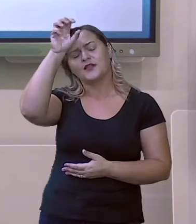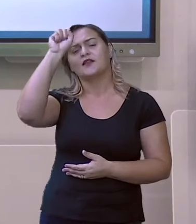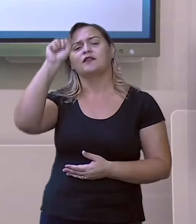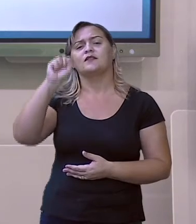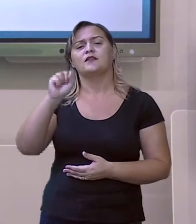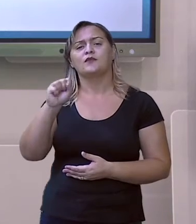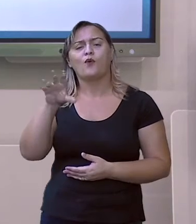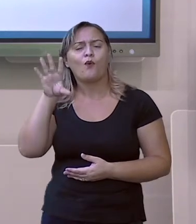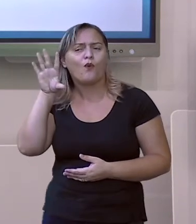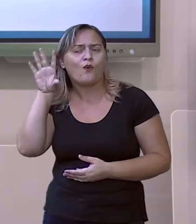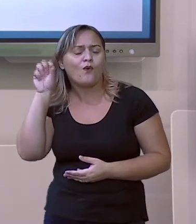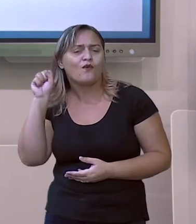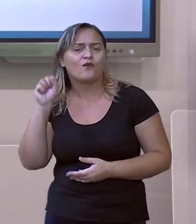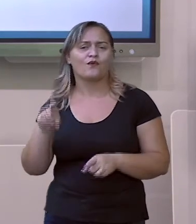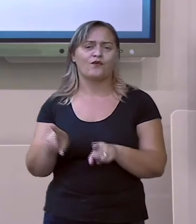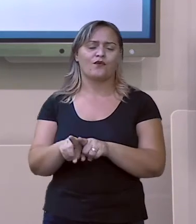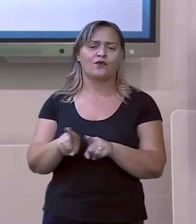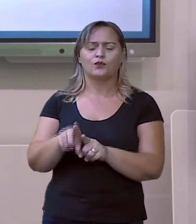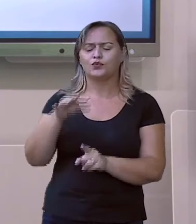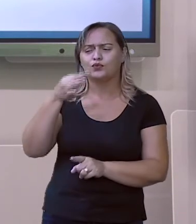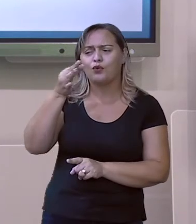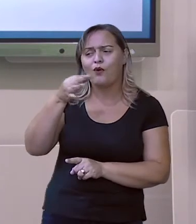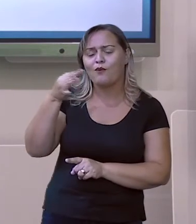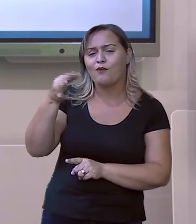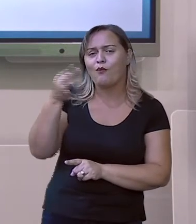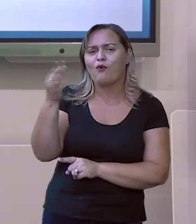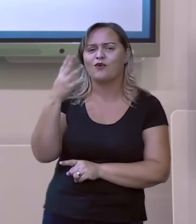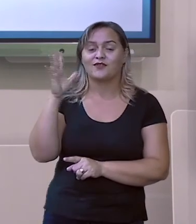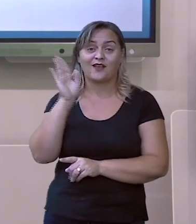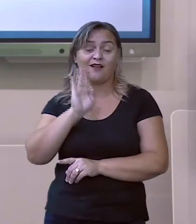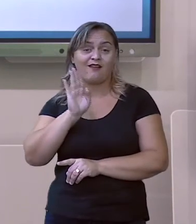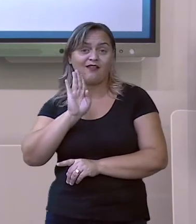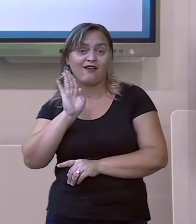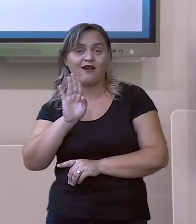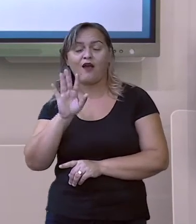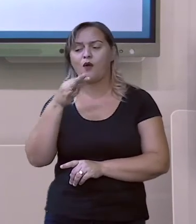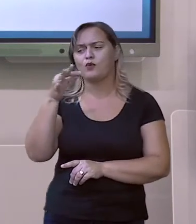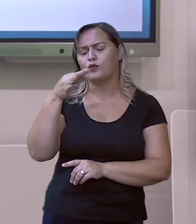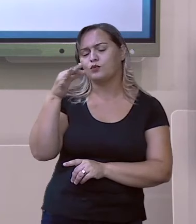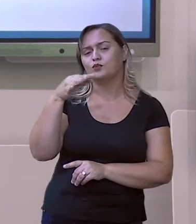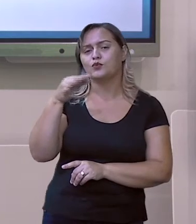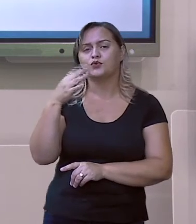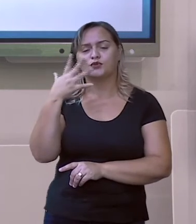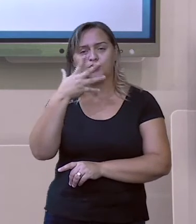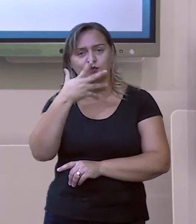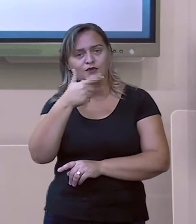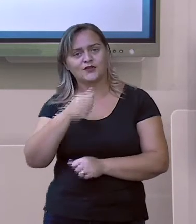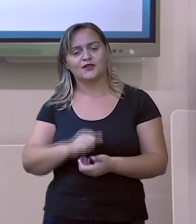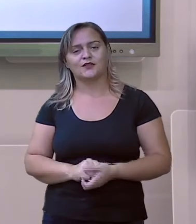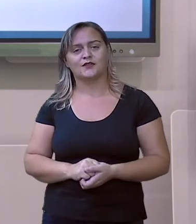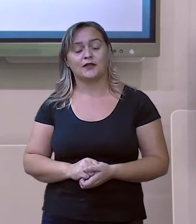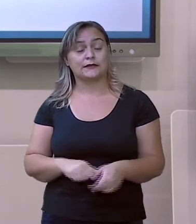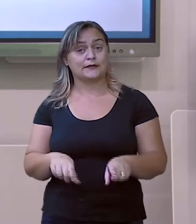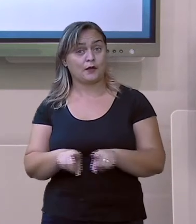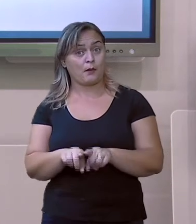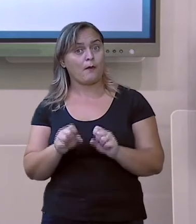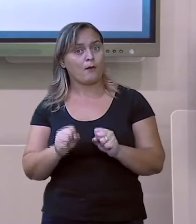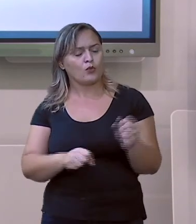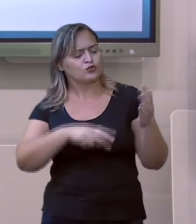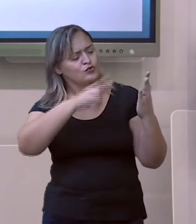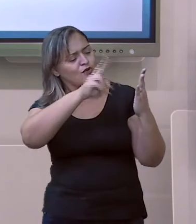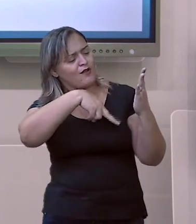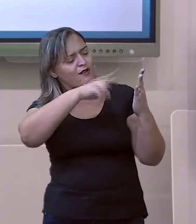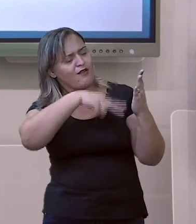essas opções atrativas vão encorajar essa criança a imitar a fala. Leia livros para ele todas as